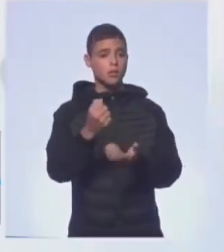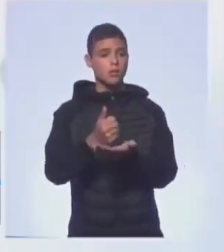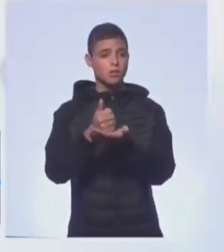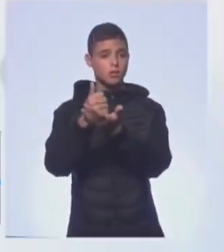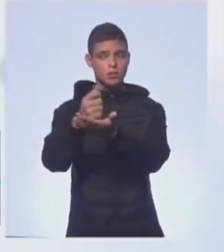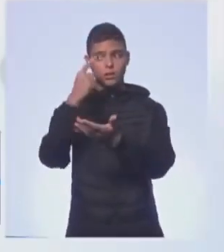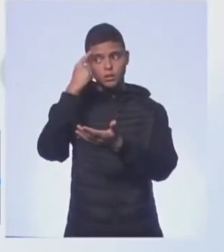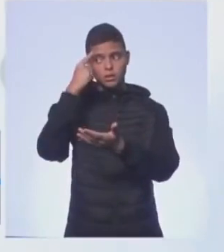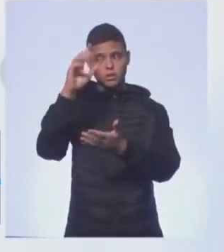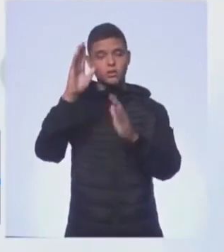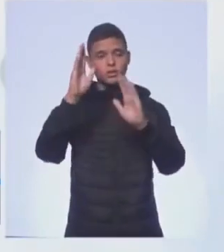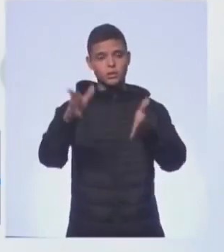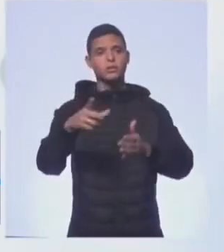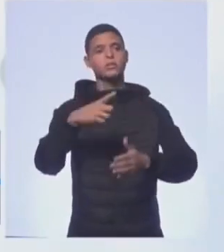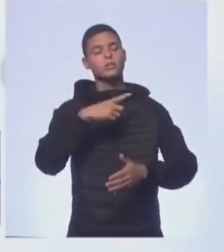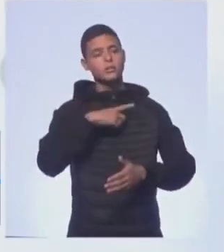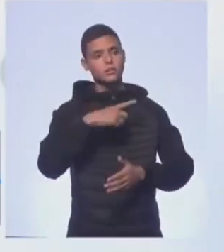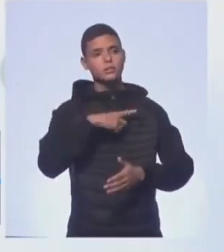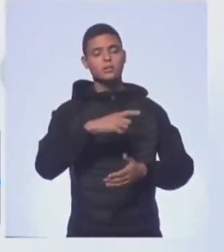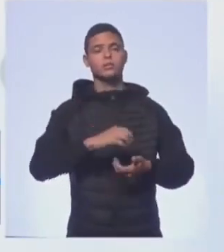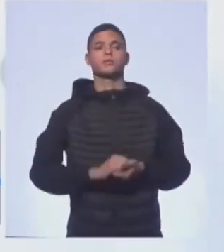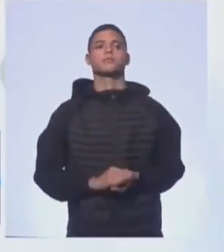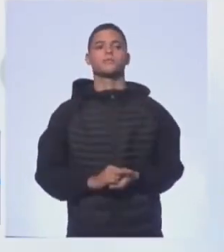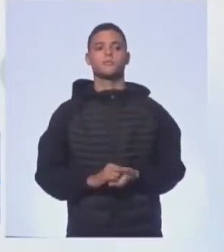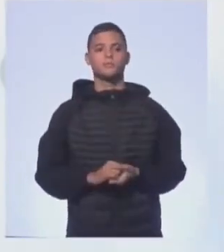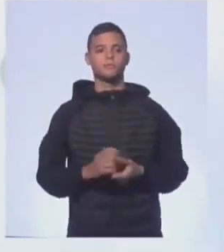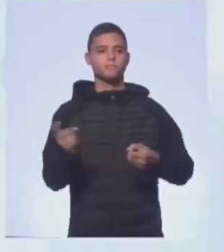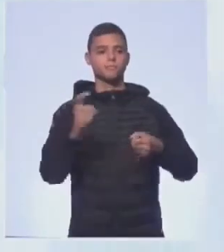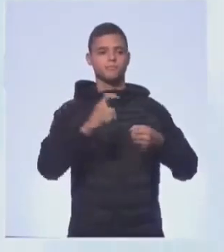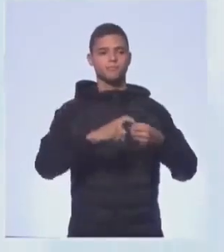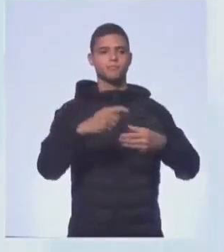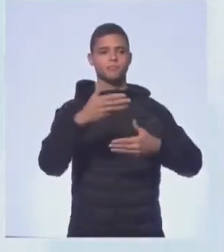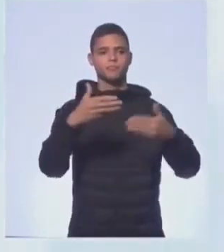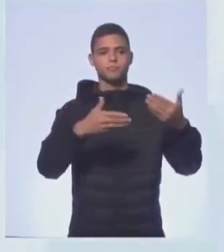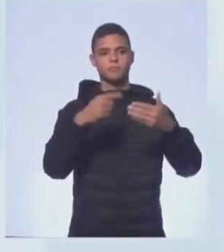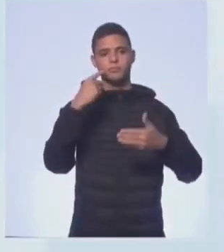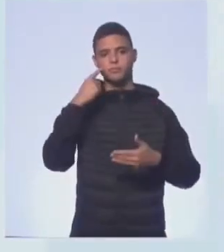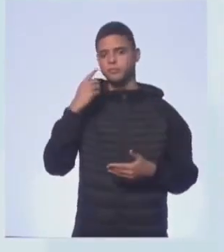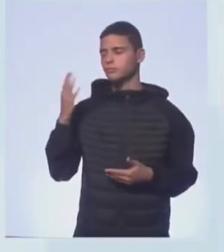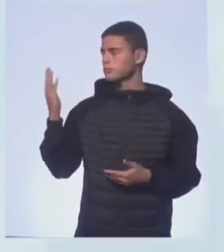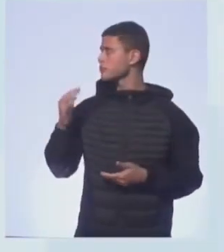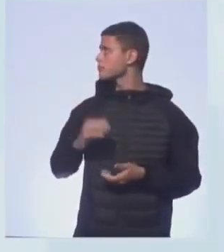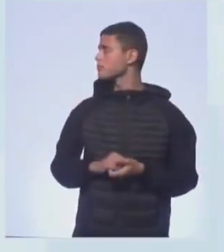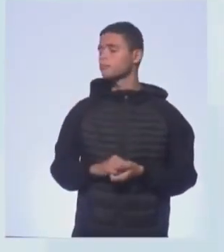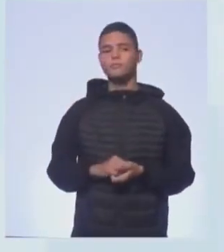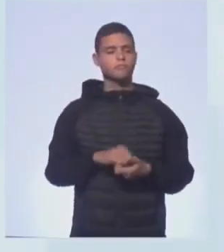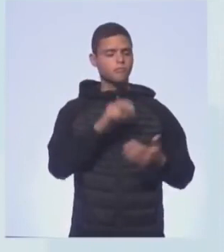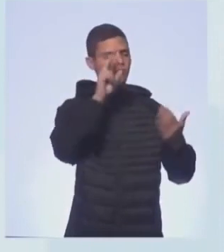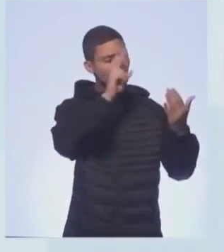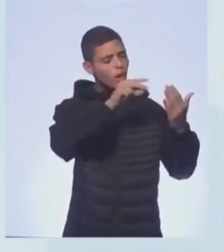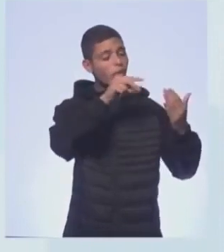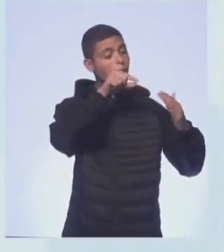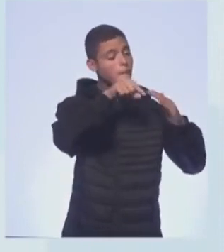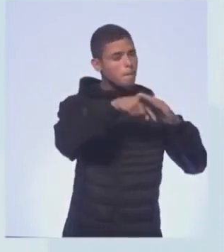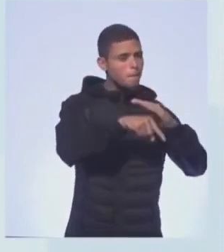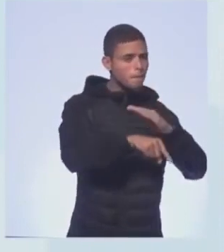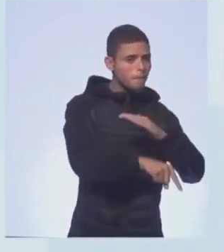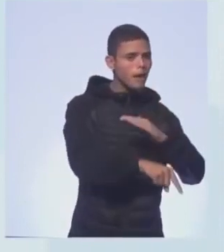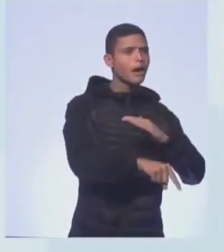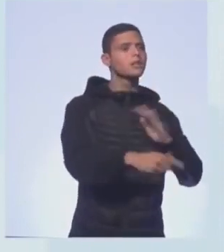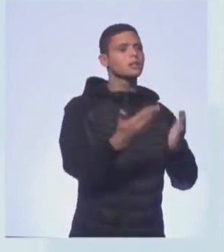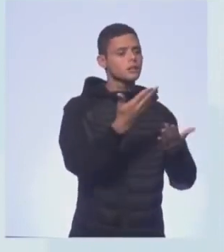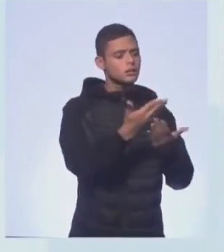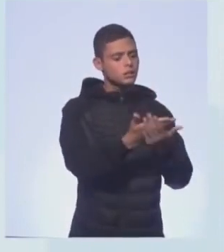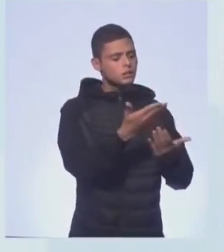que você já tem pré-montada na cabeça, né? E volta lá na tela só para terminar os itens, leia mais, isso é importantíssimo, ou seja, quanto